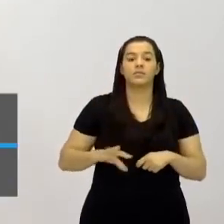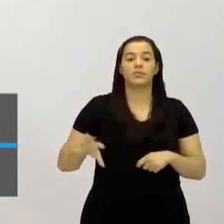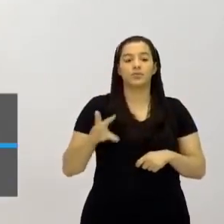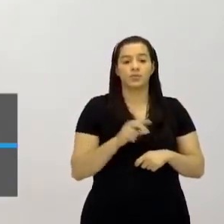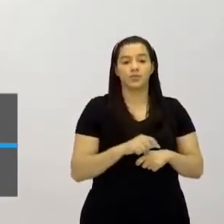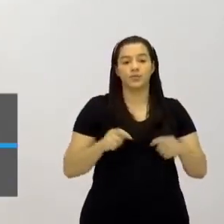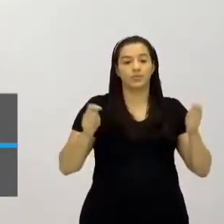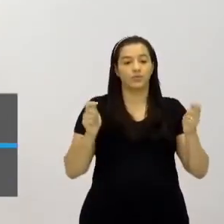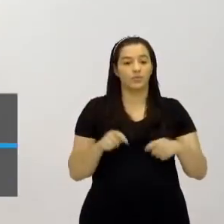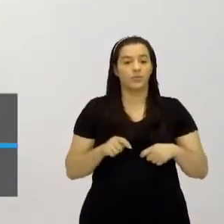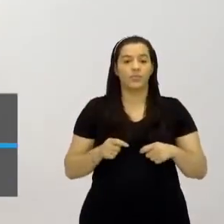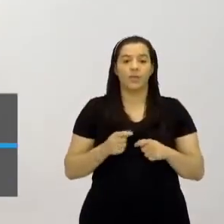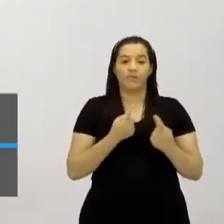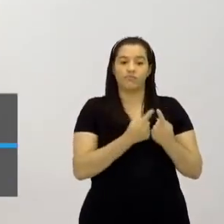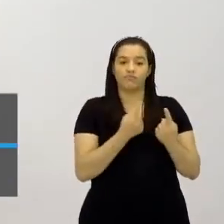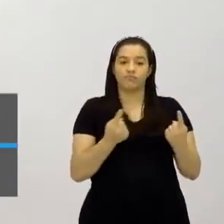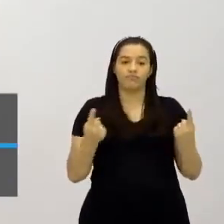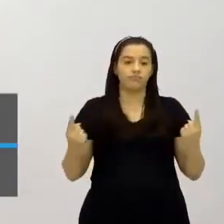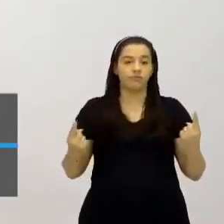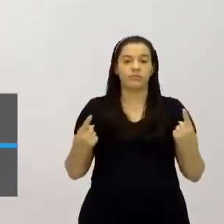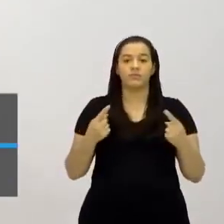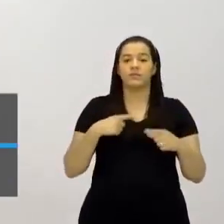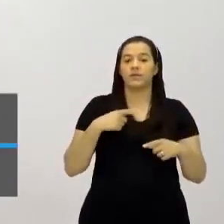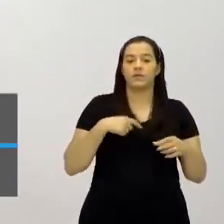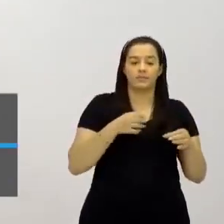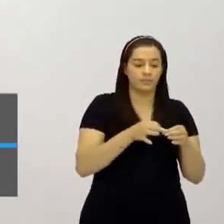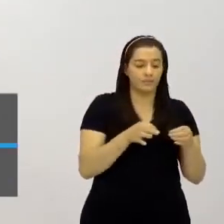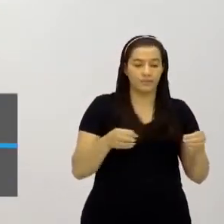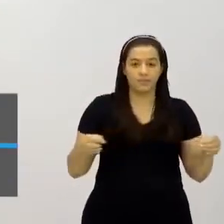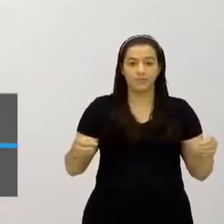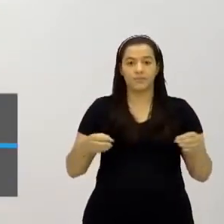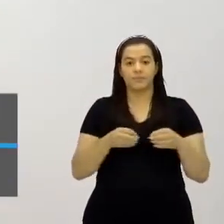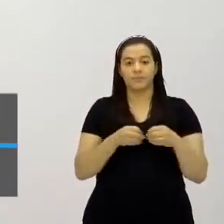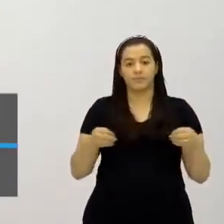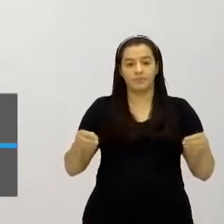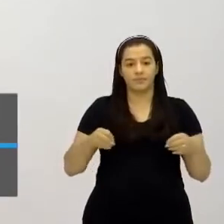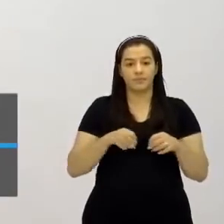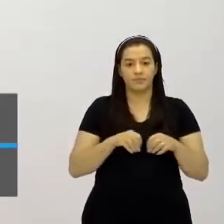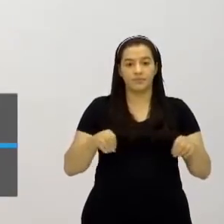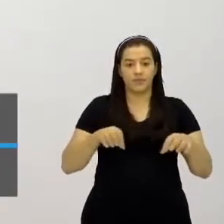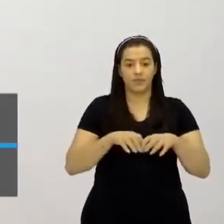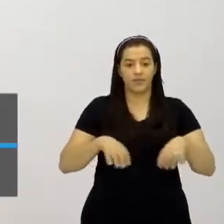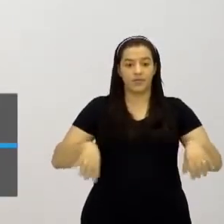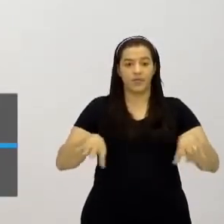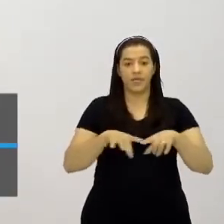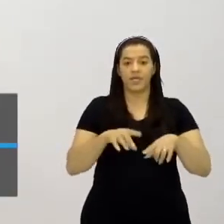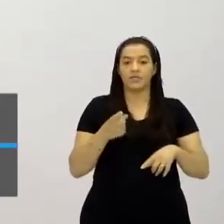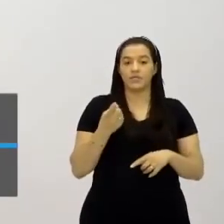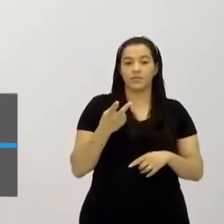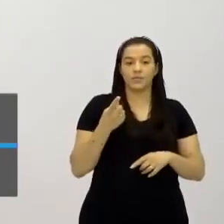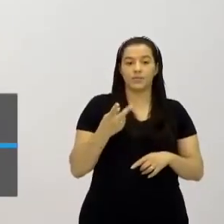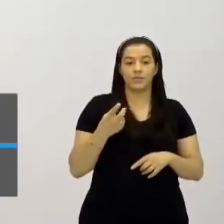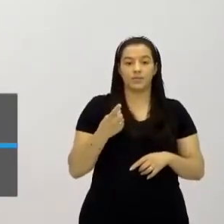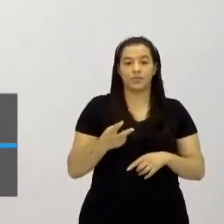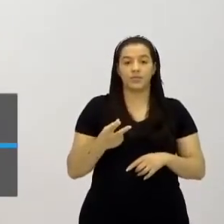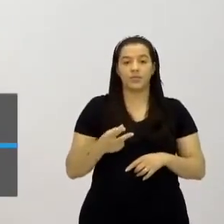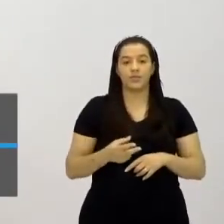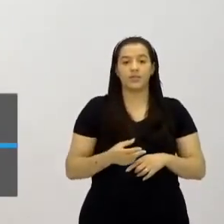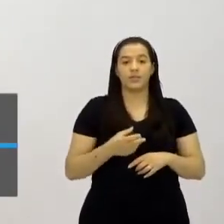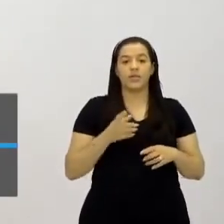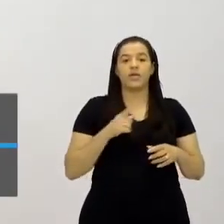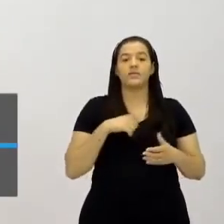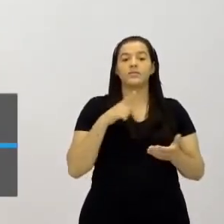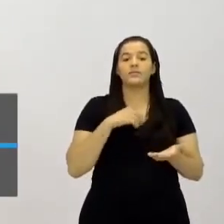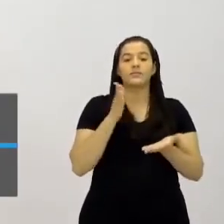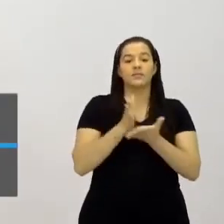até com palito de fósforo, não tem problema. Com tampinha de garrafa, e você conta as 12 ali, ó, e separa em 4 pedaços